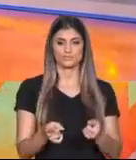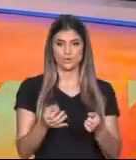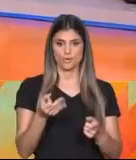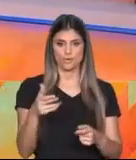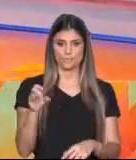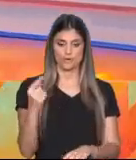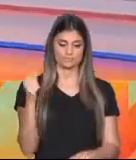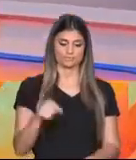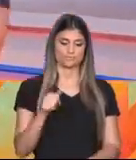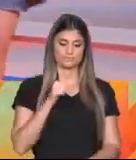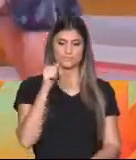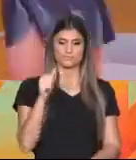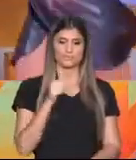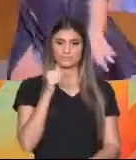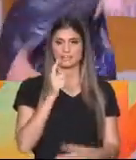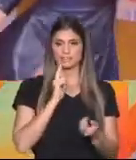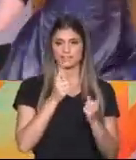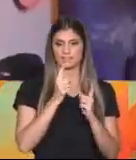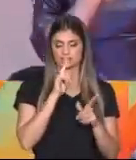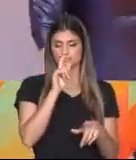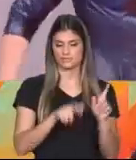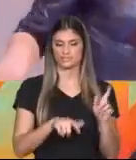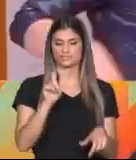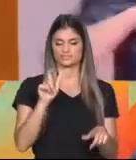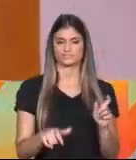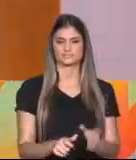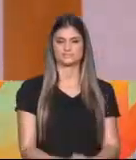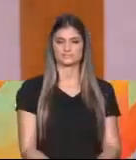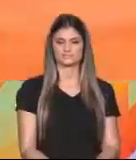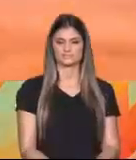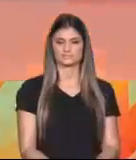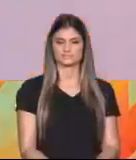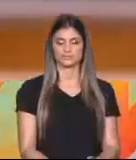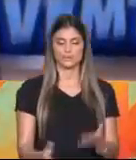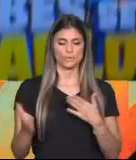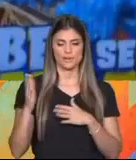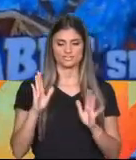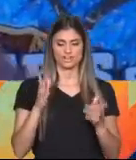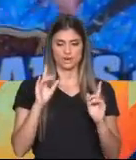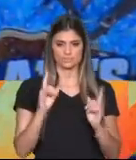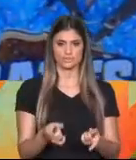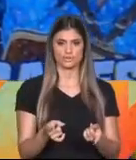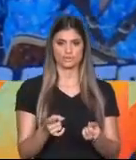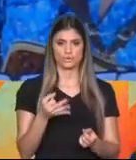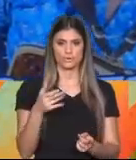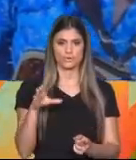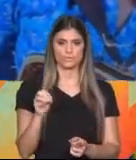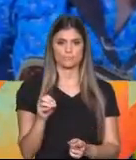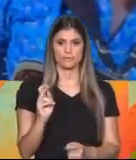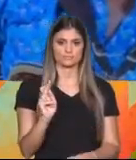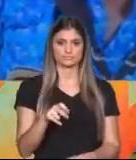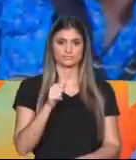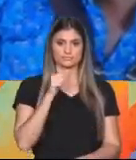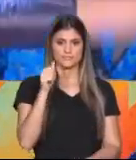não chegou para animar a malta. O baile já começou, o Paulo não